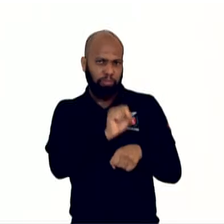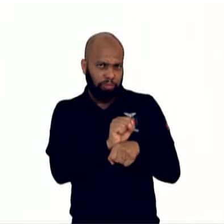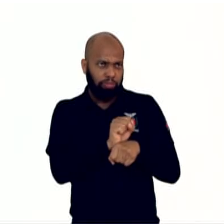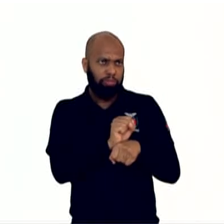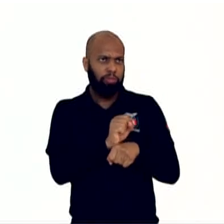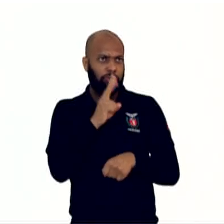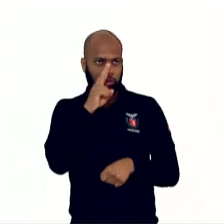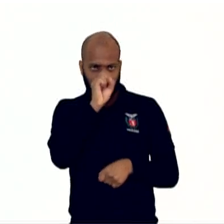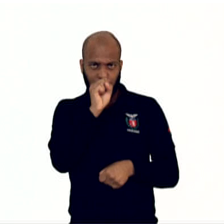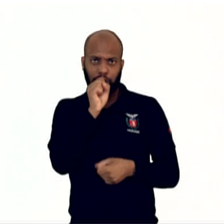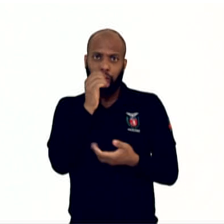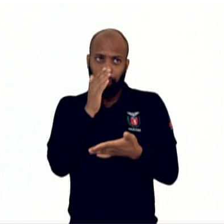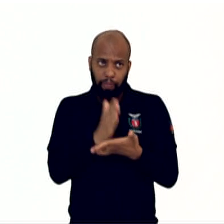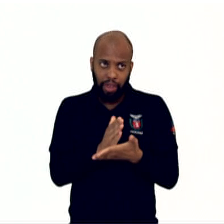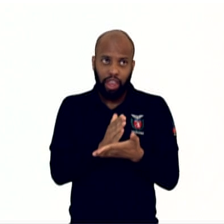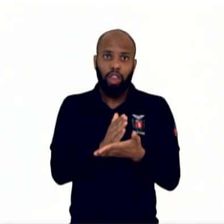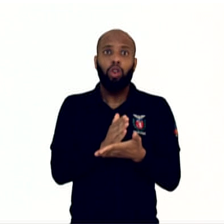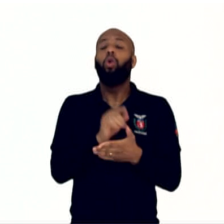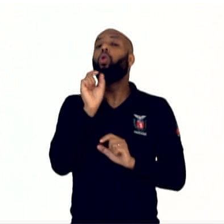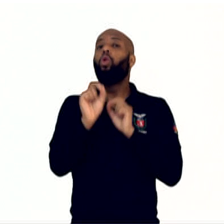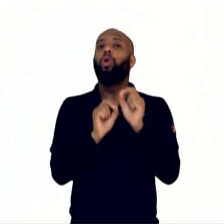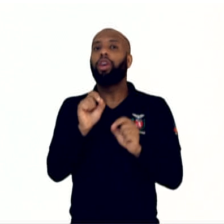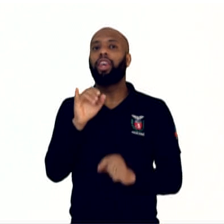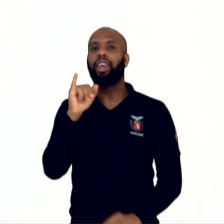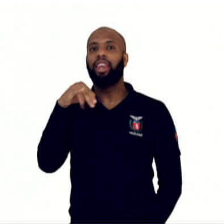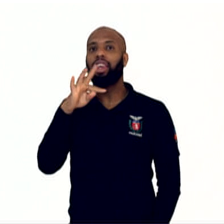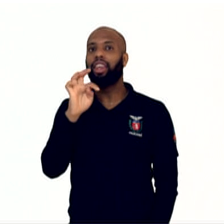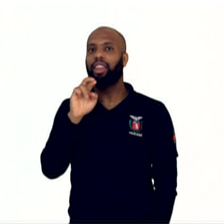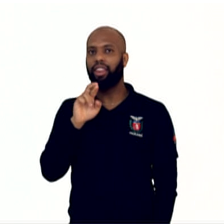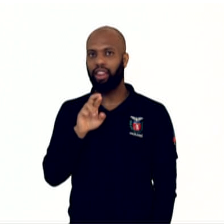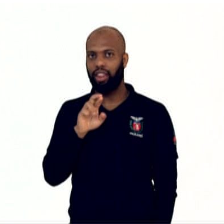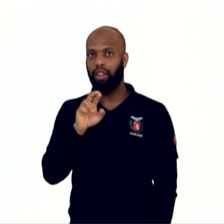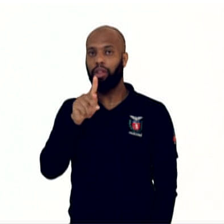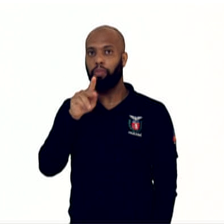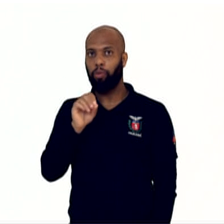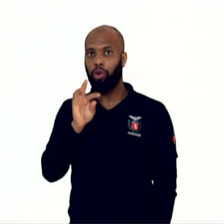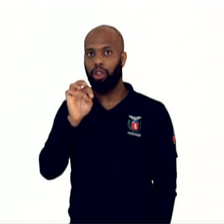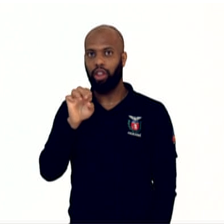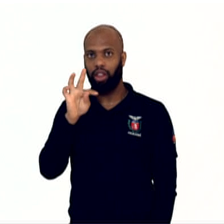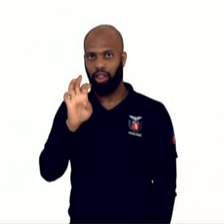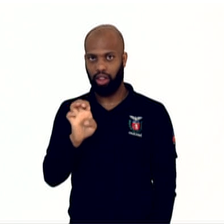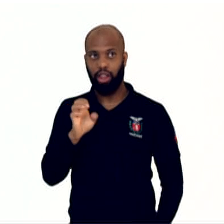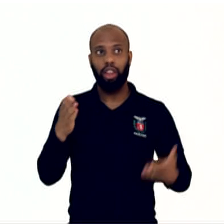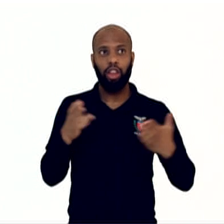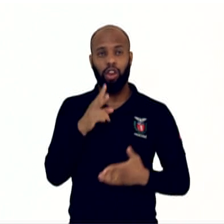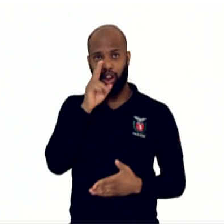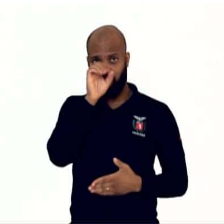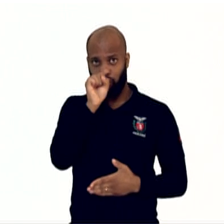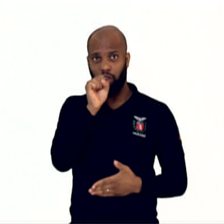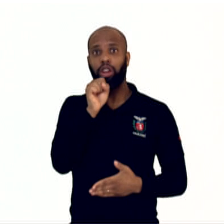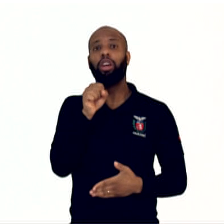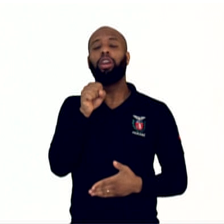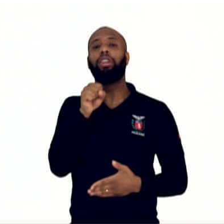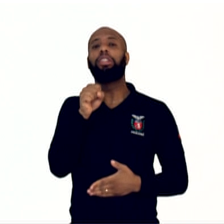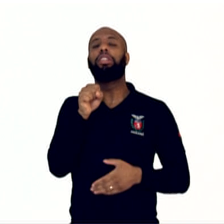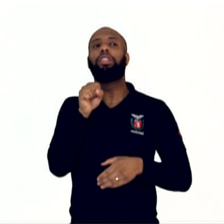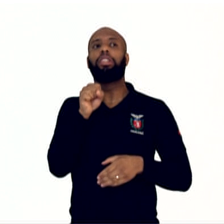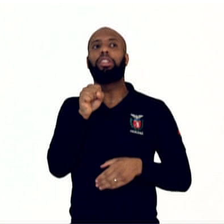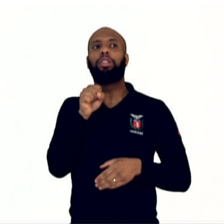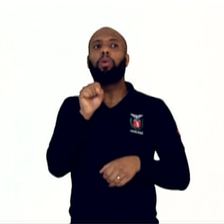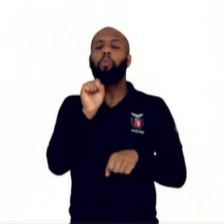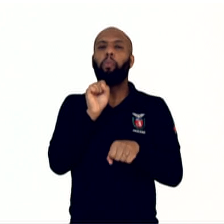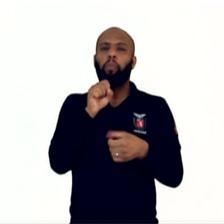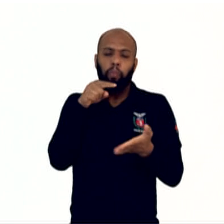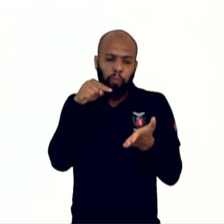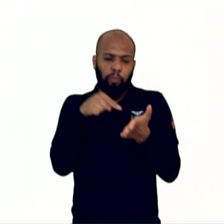potente. Força potente no meio é alavanca interpotente, já não é. Força potente, ponto fixo